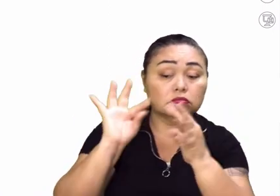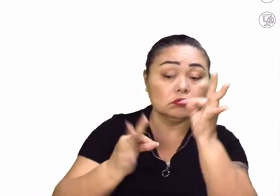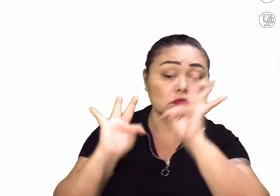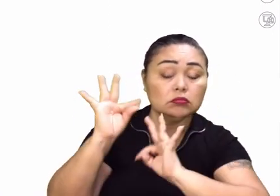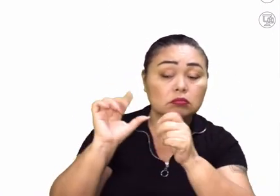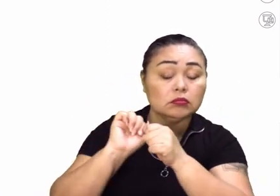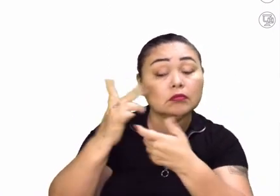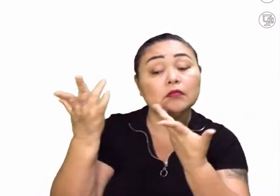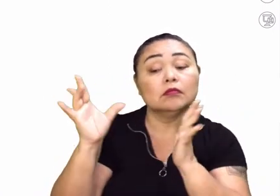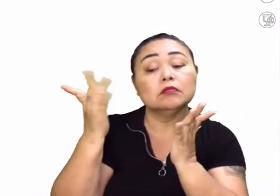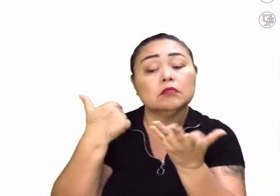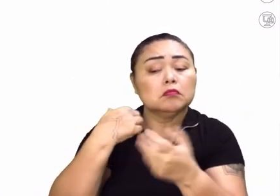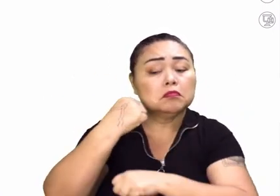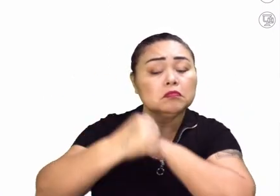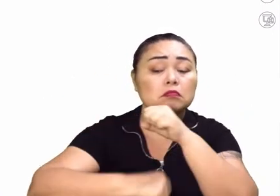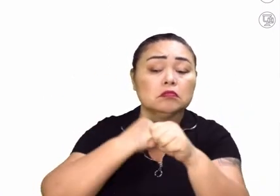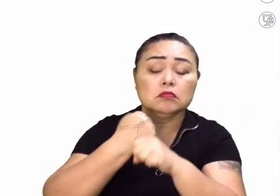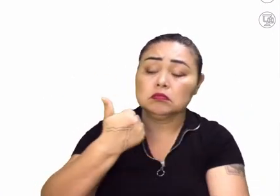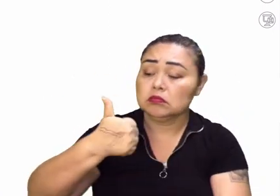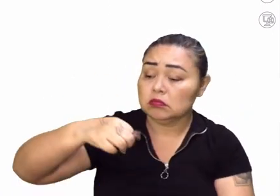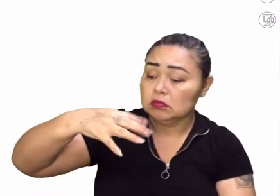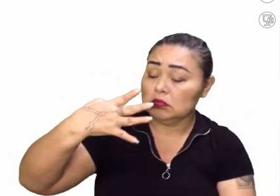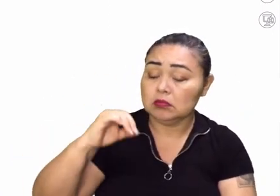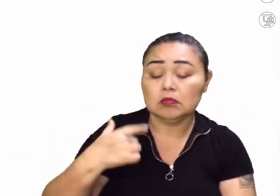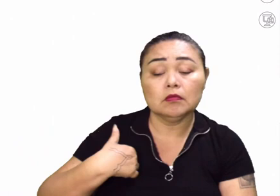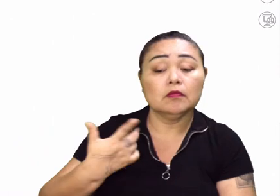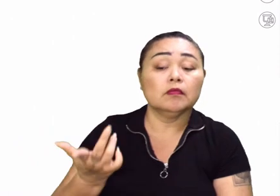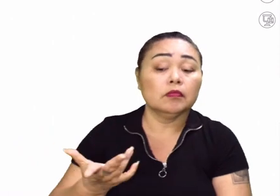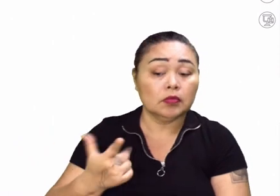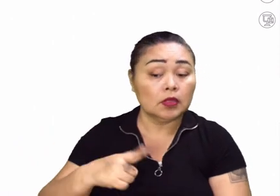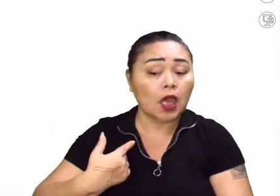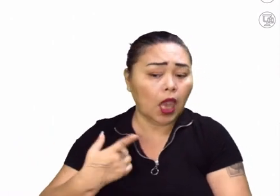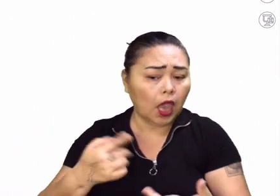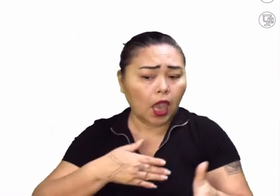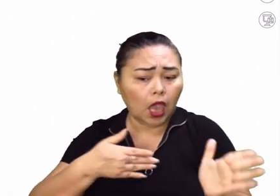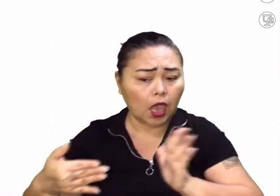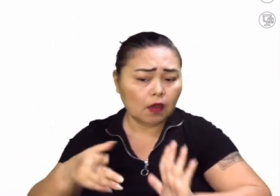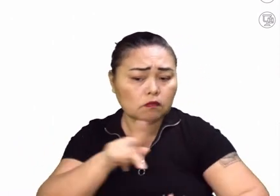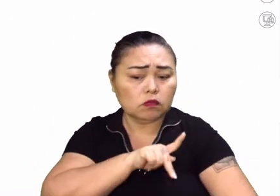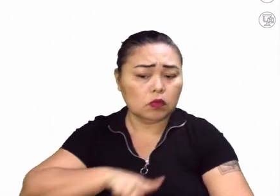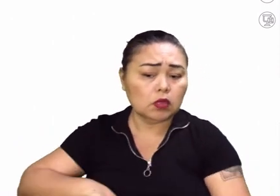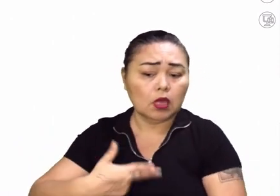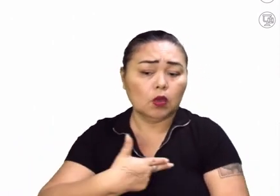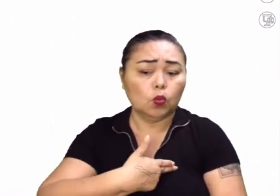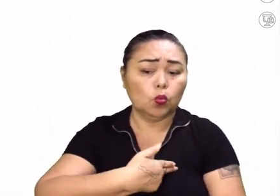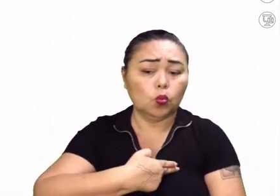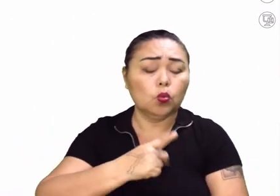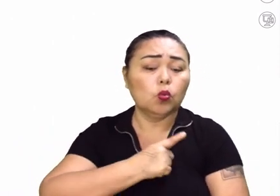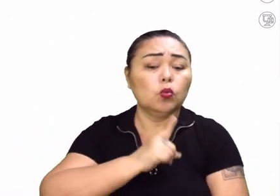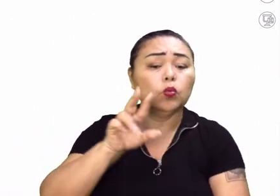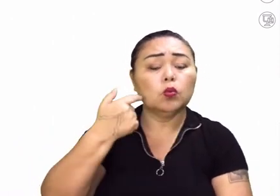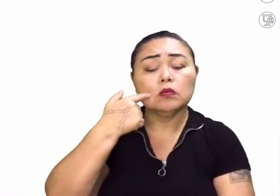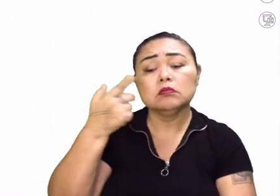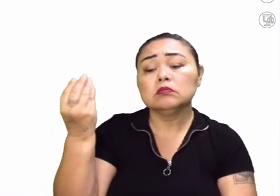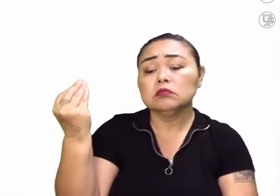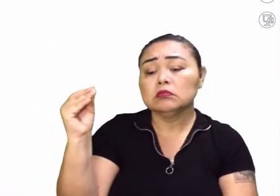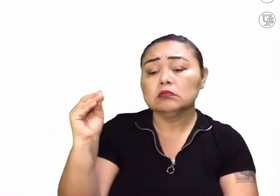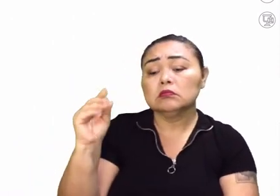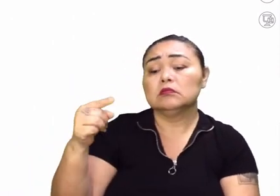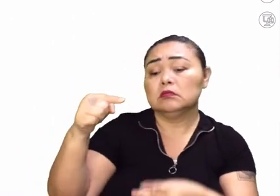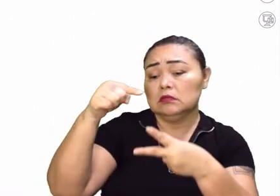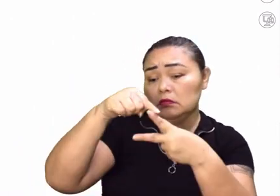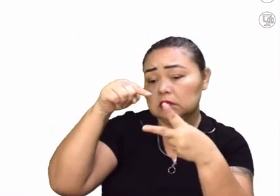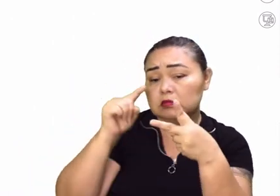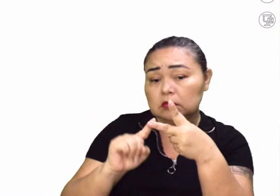falando lá em 1940 no tempo de Getúlio Vargas exatamente E aí ele classifica o relevo do Brasil só em duas